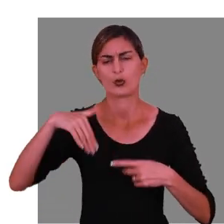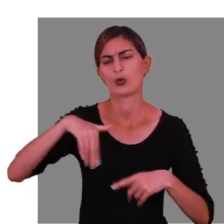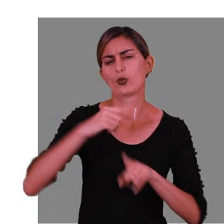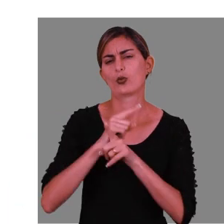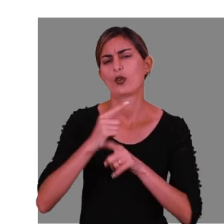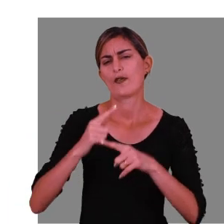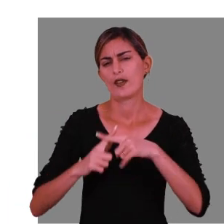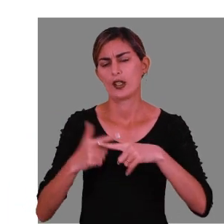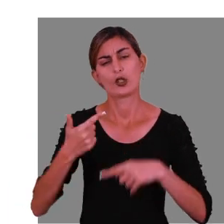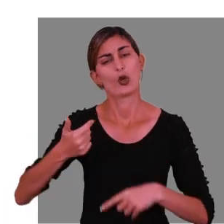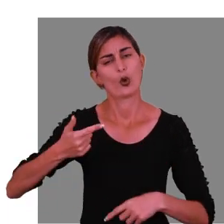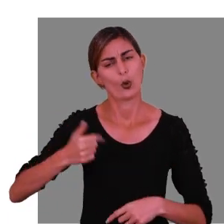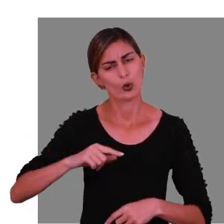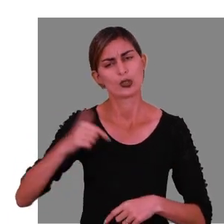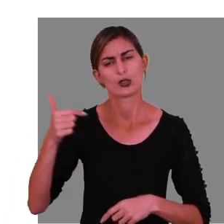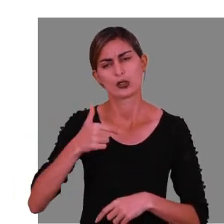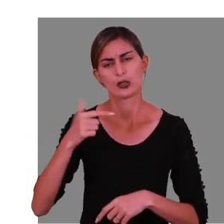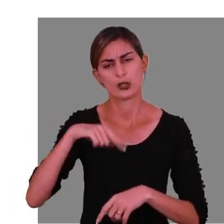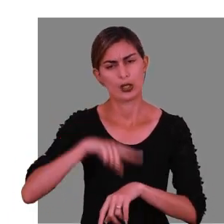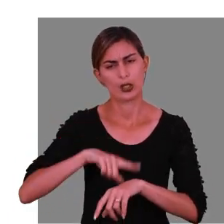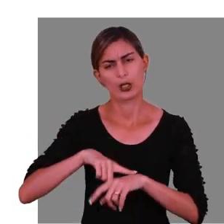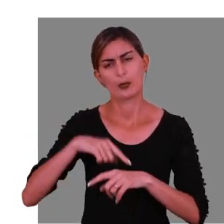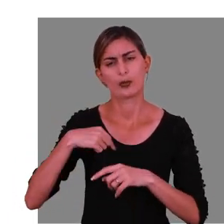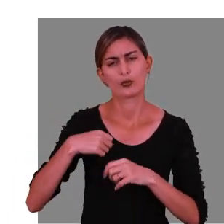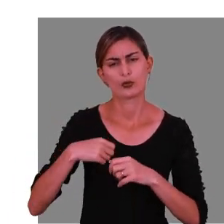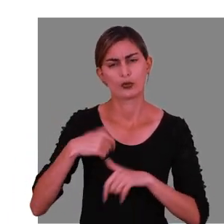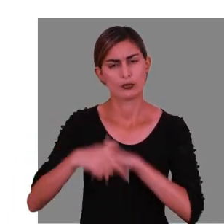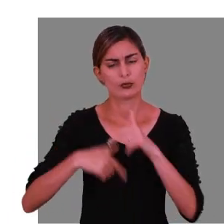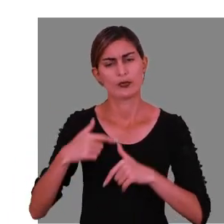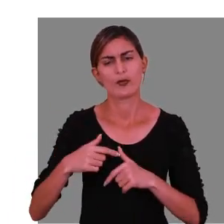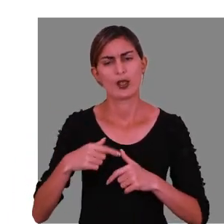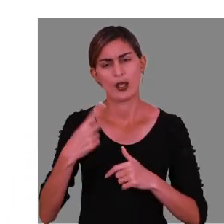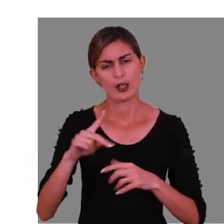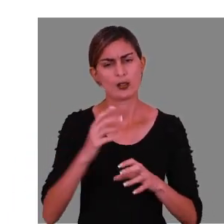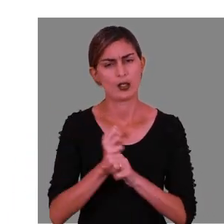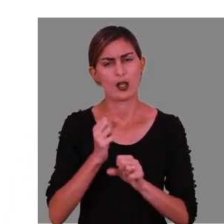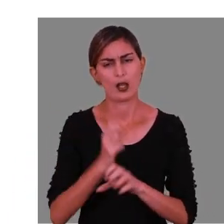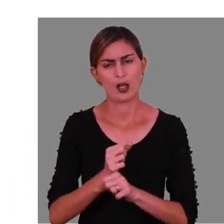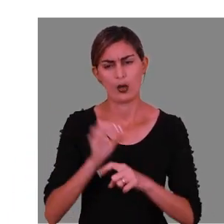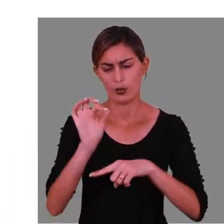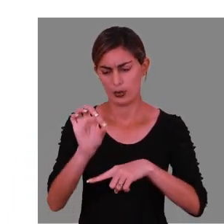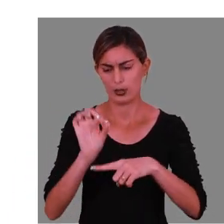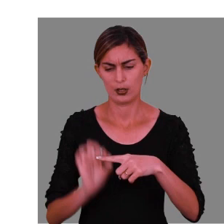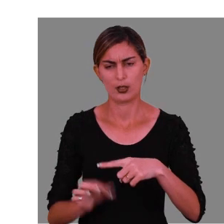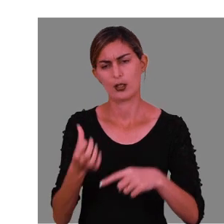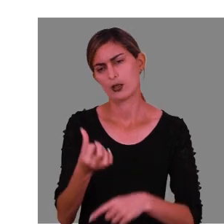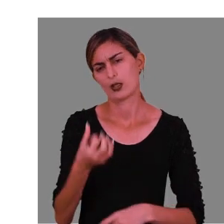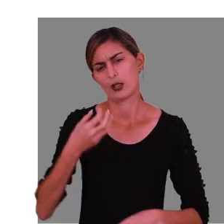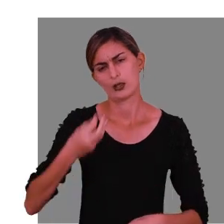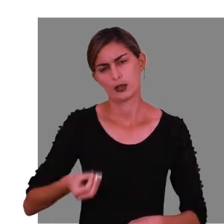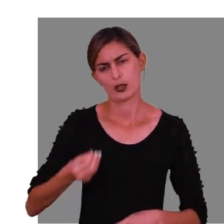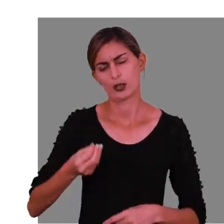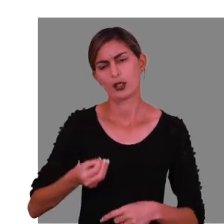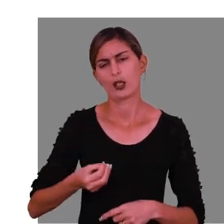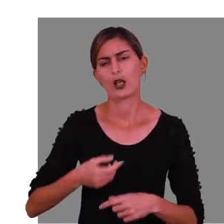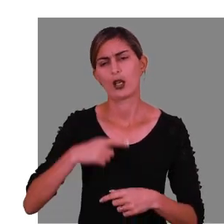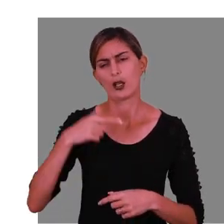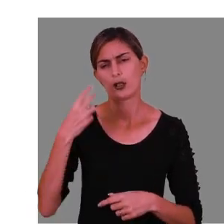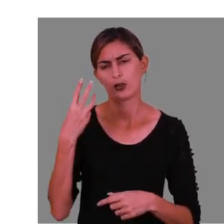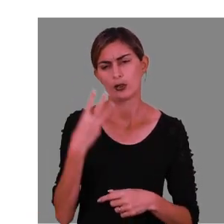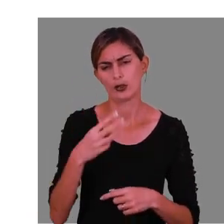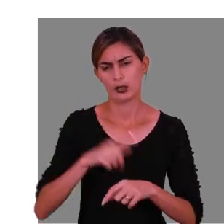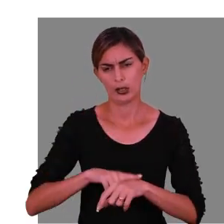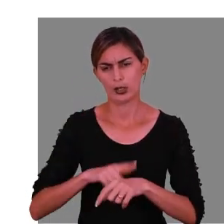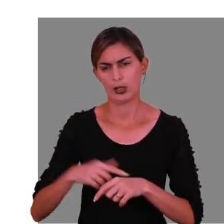metabolismo encontrado vezes o segundo tempo de exposição. Esse cálculo é dividido por 60, que